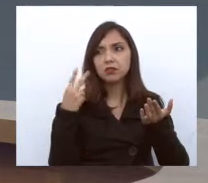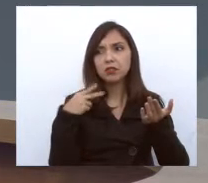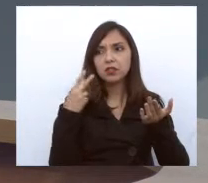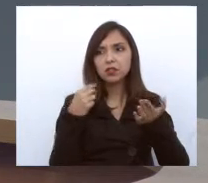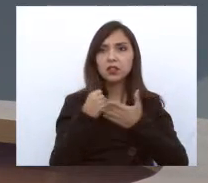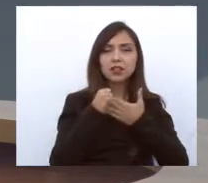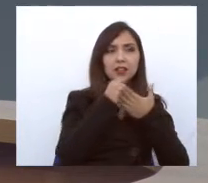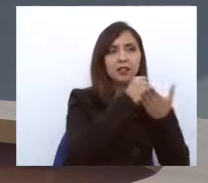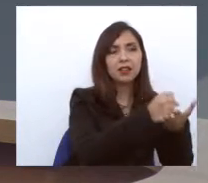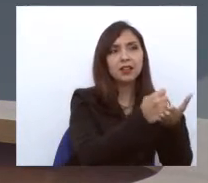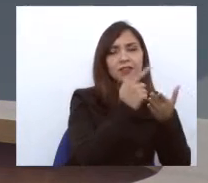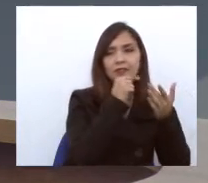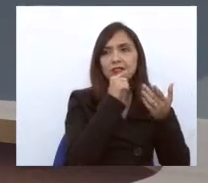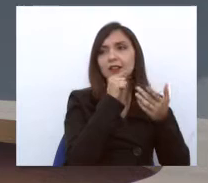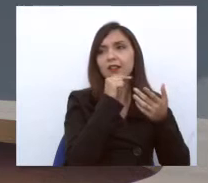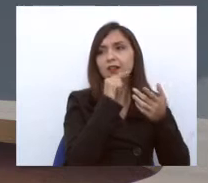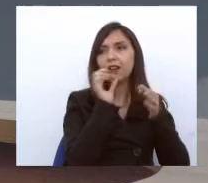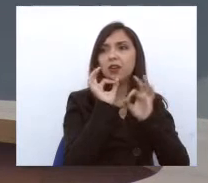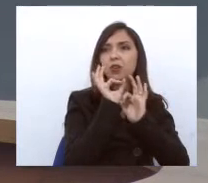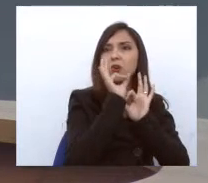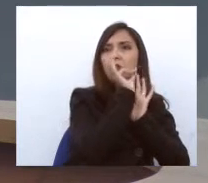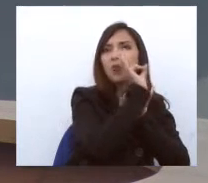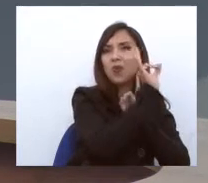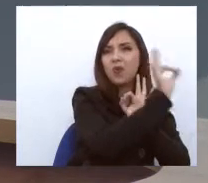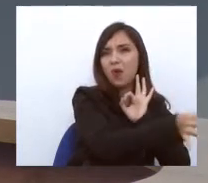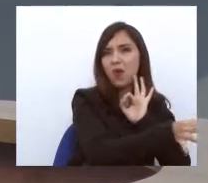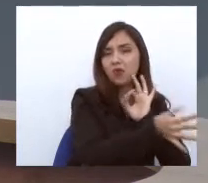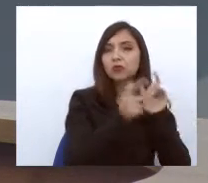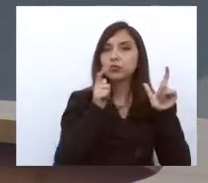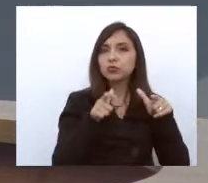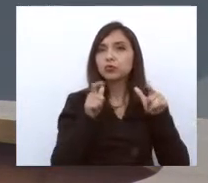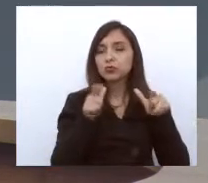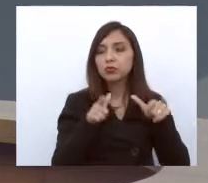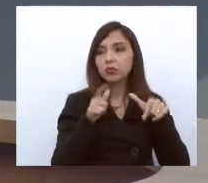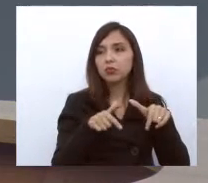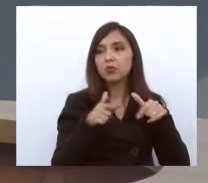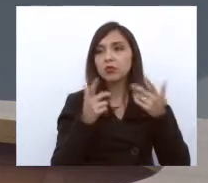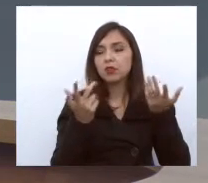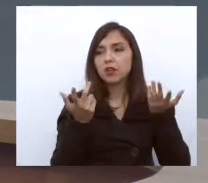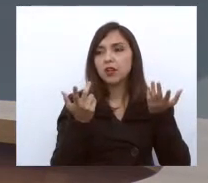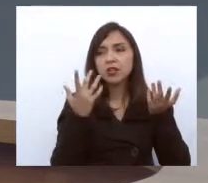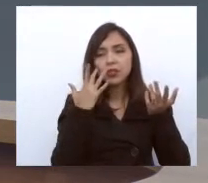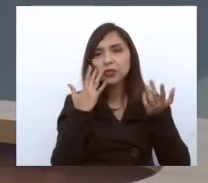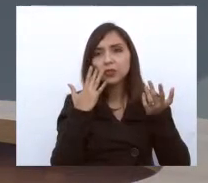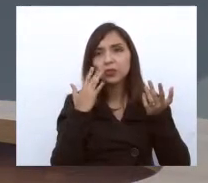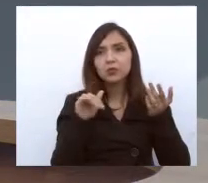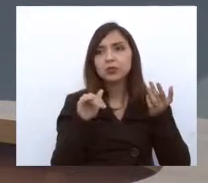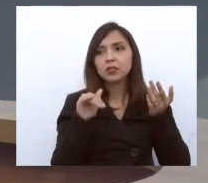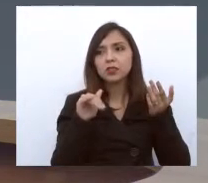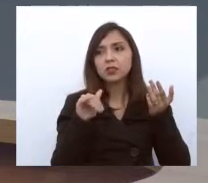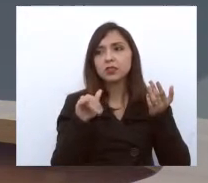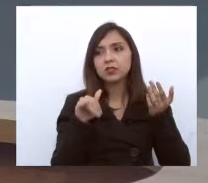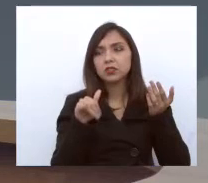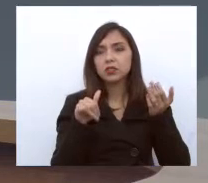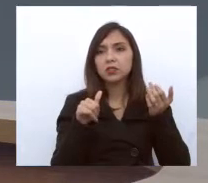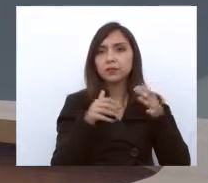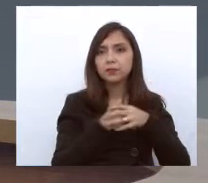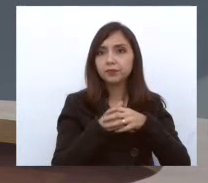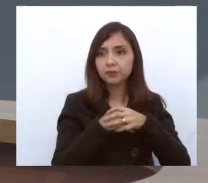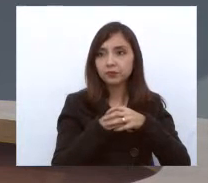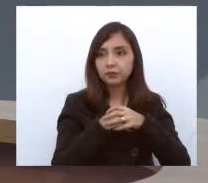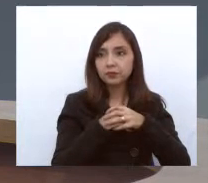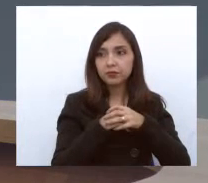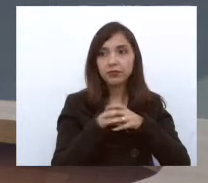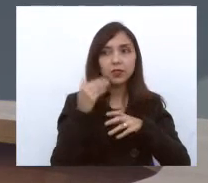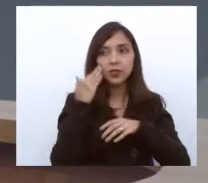levar água por mais longínquos lugares, que todos têm que ser água, então eu não entendi. Eu confesso a Vossa Excelência